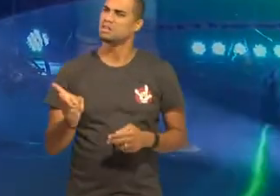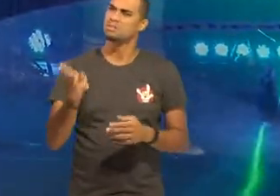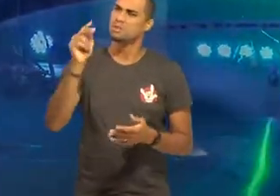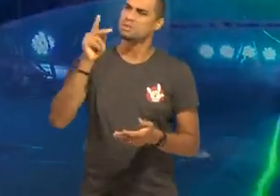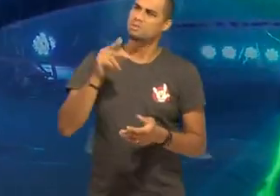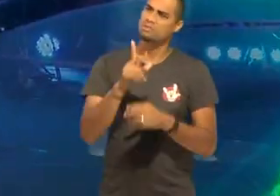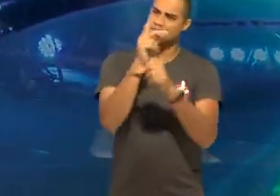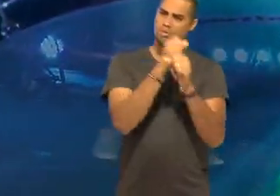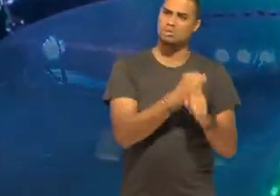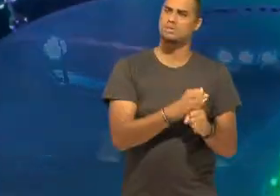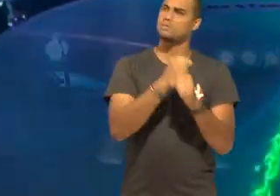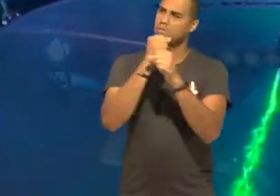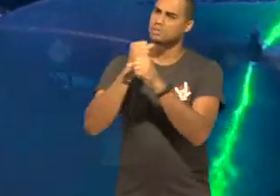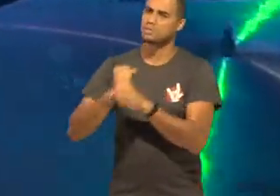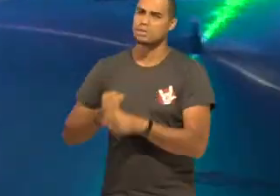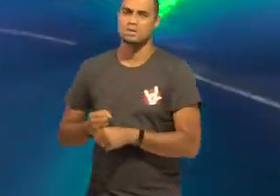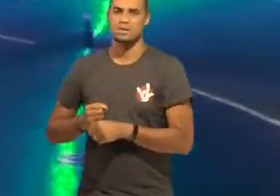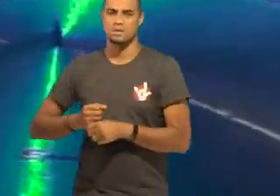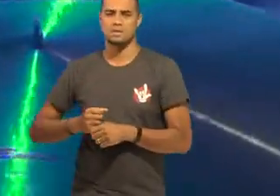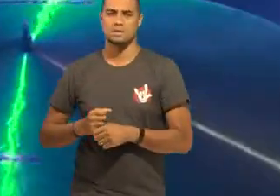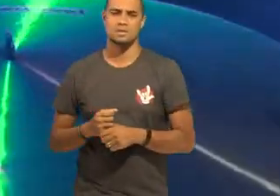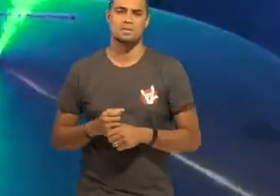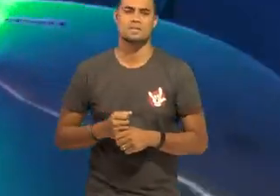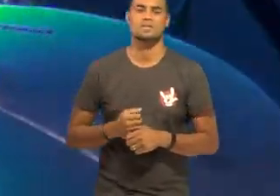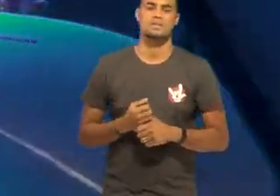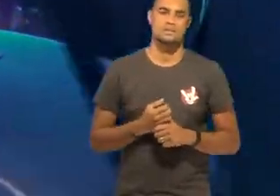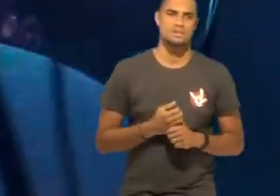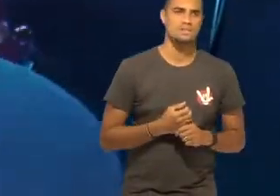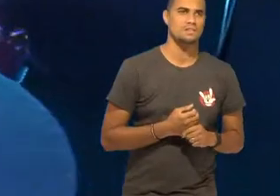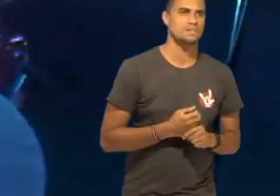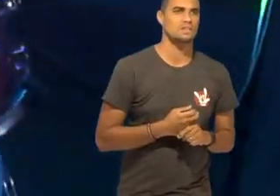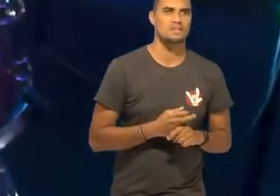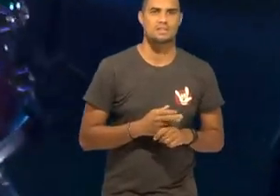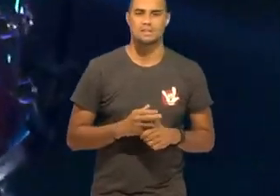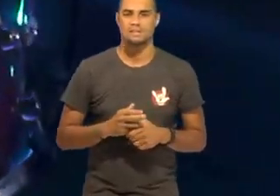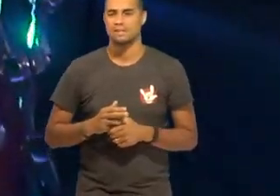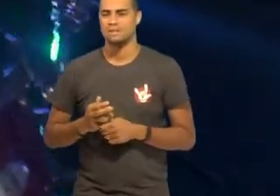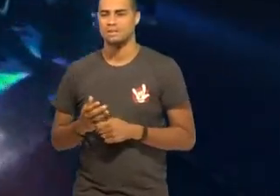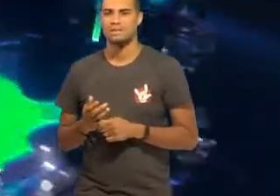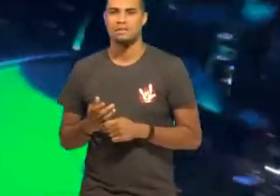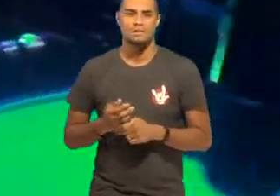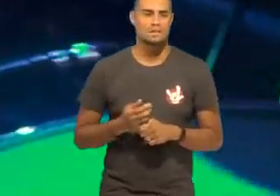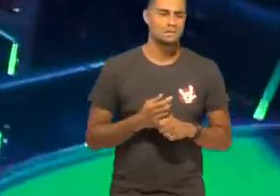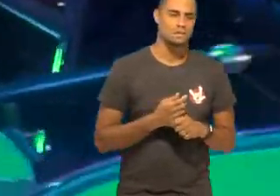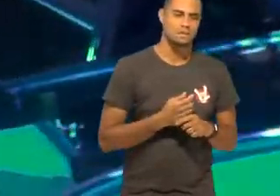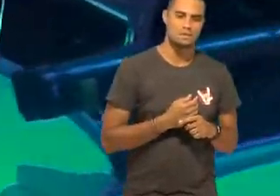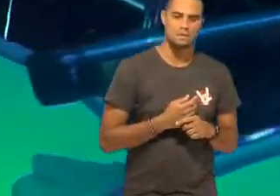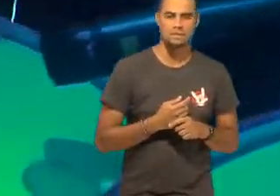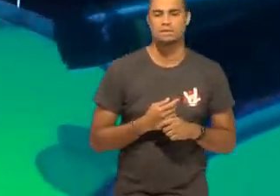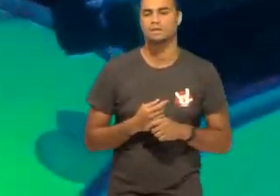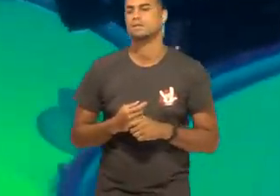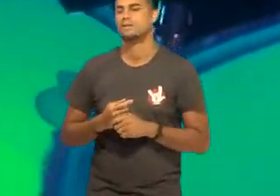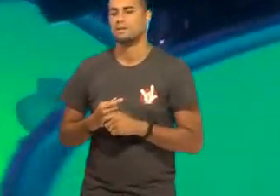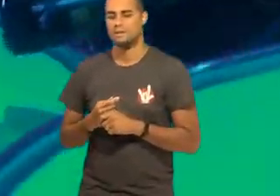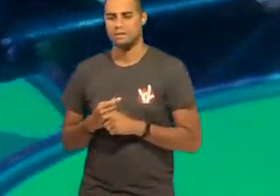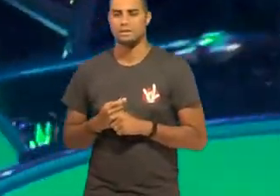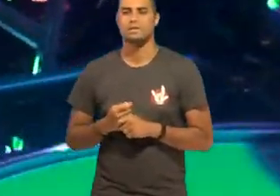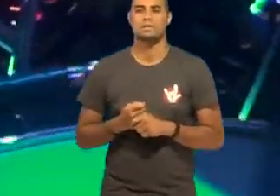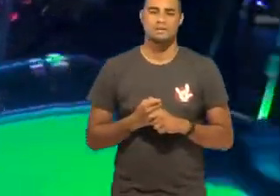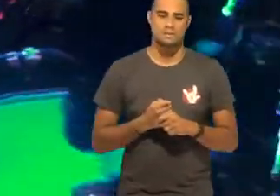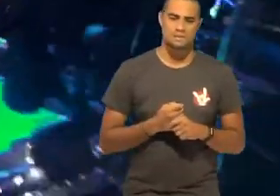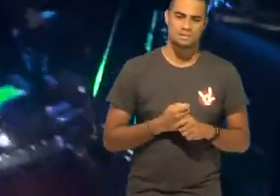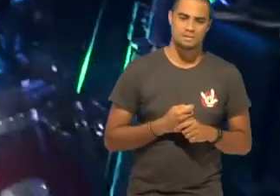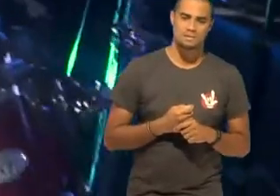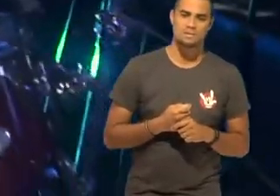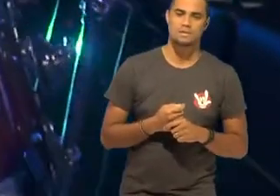poder, poder pra eu dizer somente o que eu sou, poder do Espírito para eu viver, o